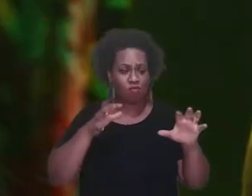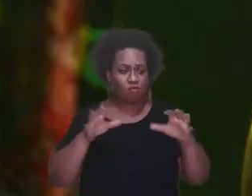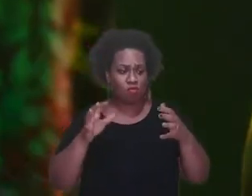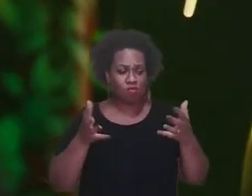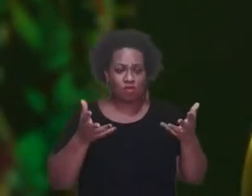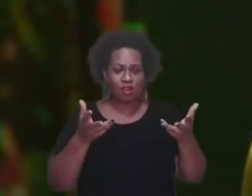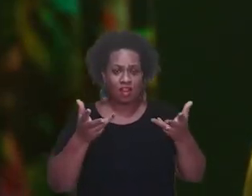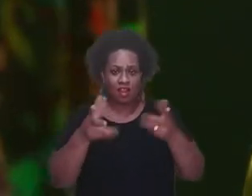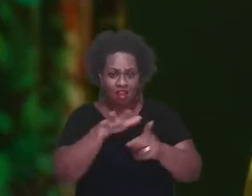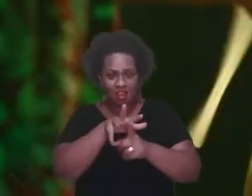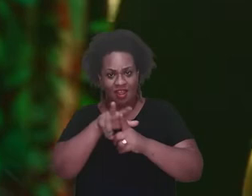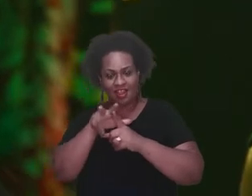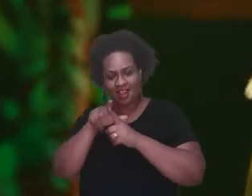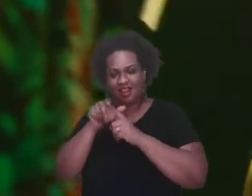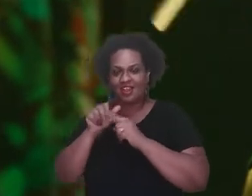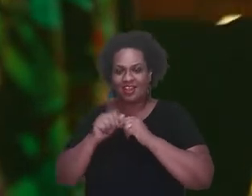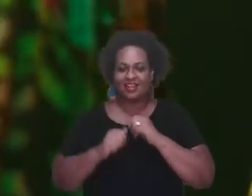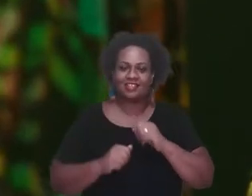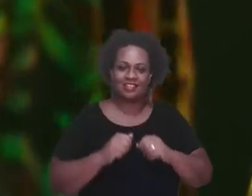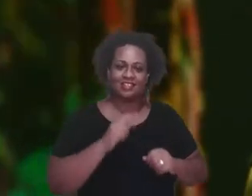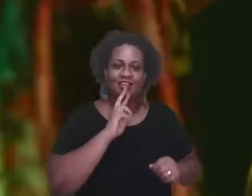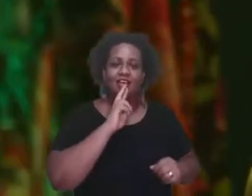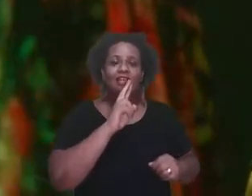chuva em aspiração e